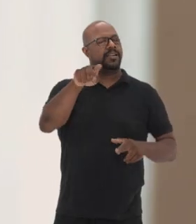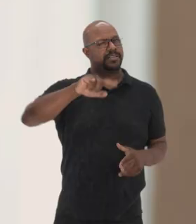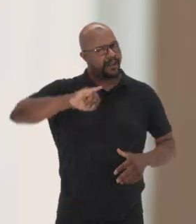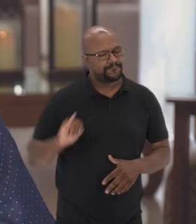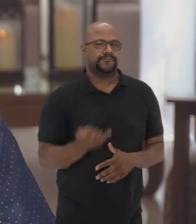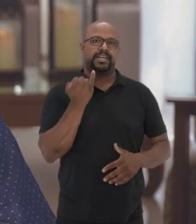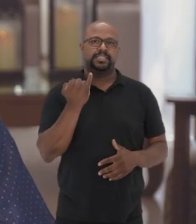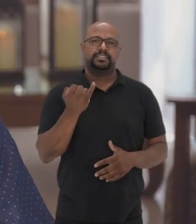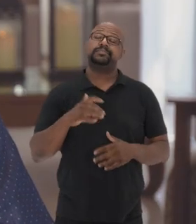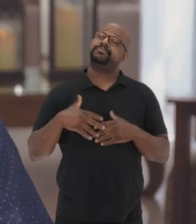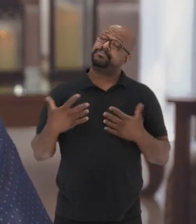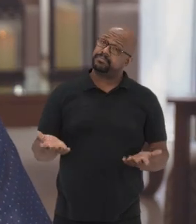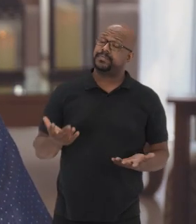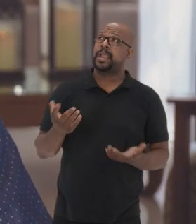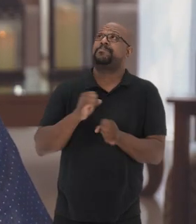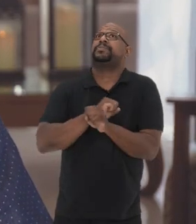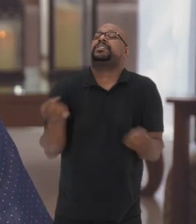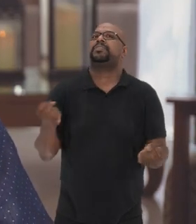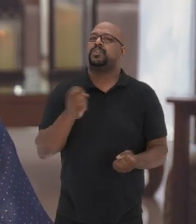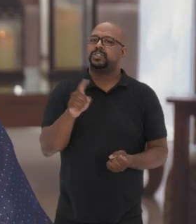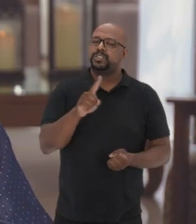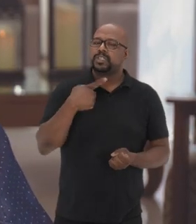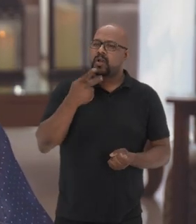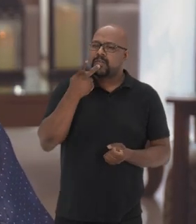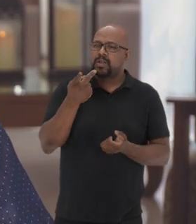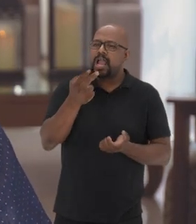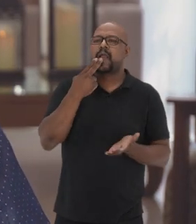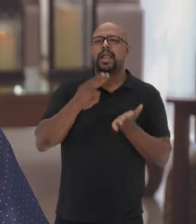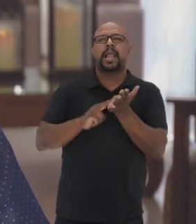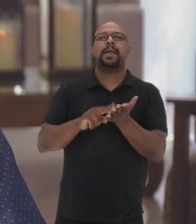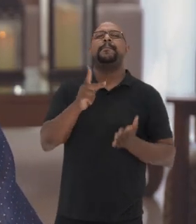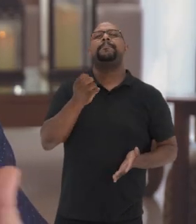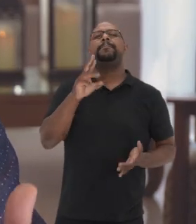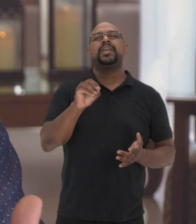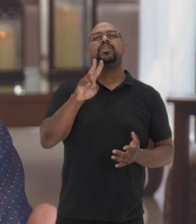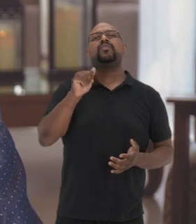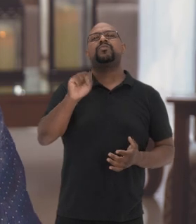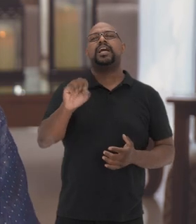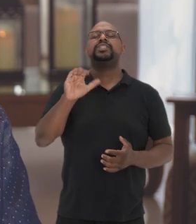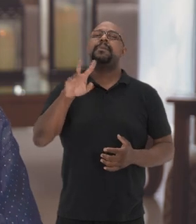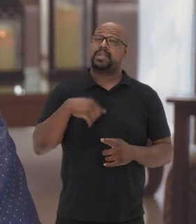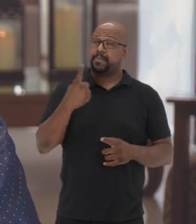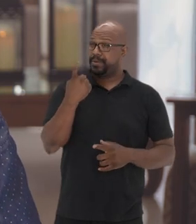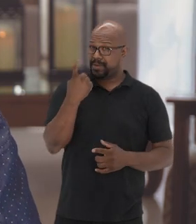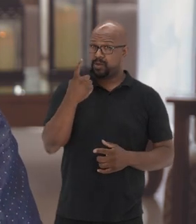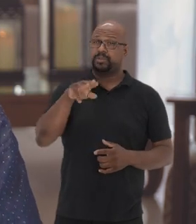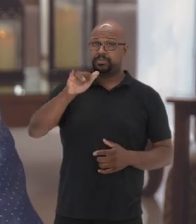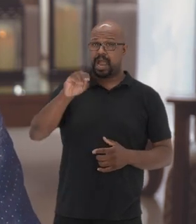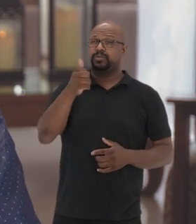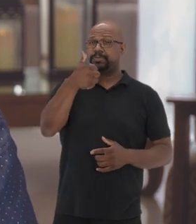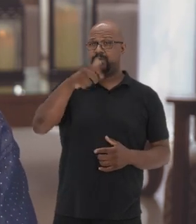aproveitem impossível não começar este Episódio com a carta de Pero Vaz de Caminha no primeiro de maio de 1.500